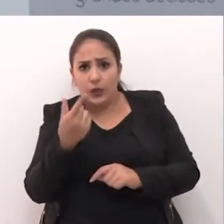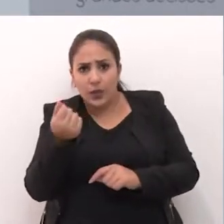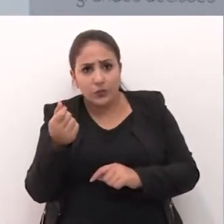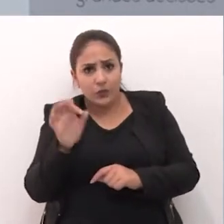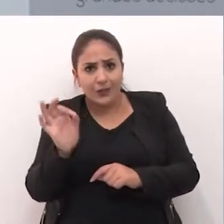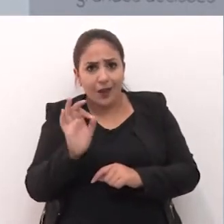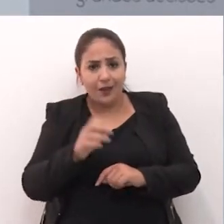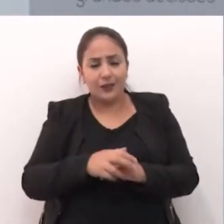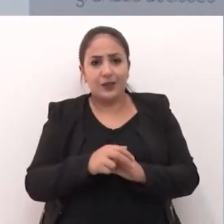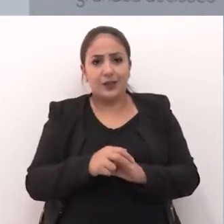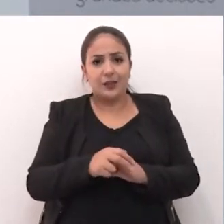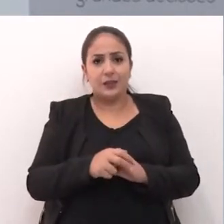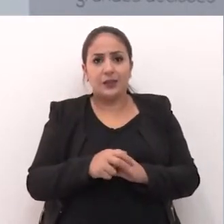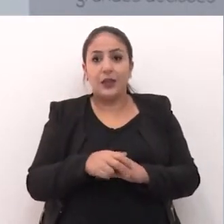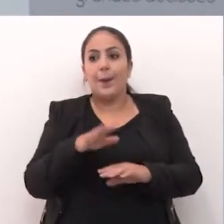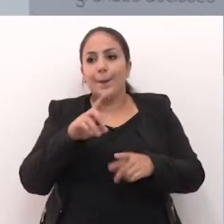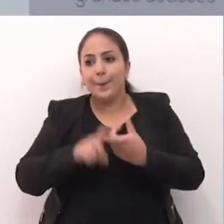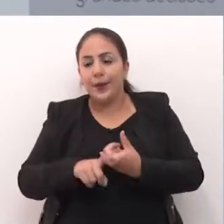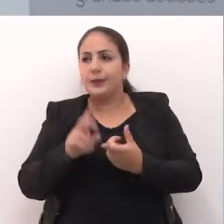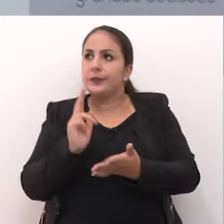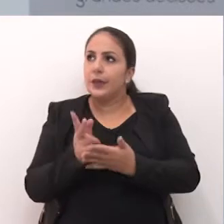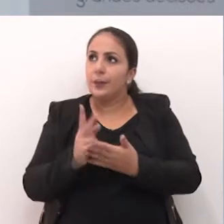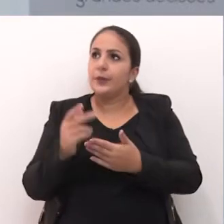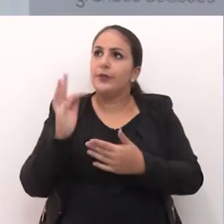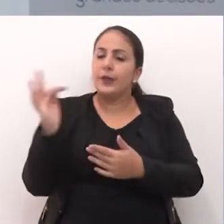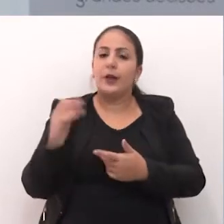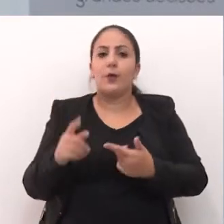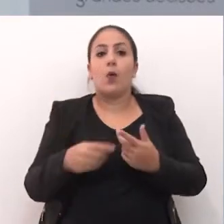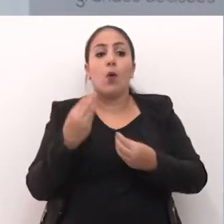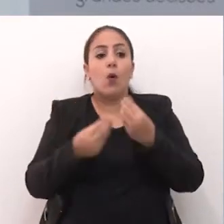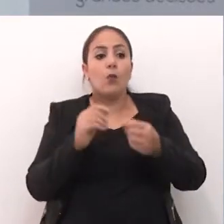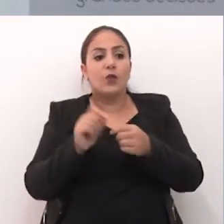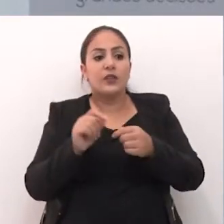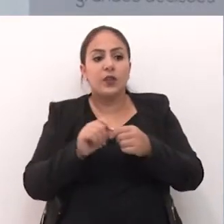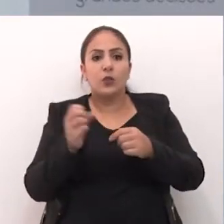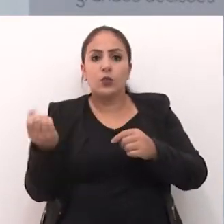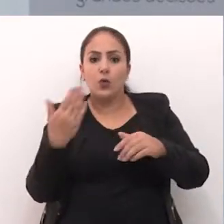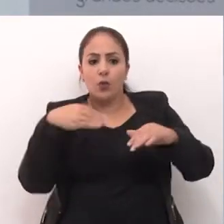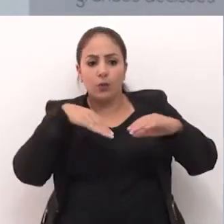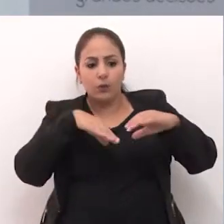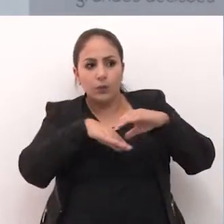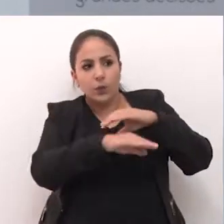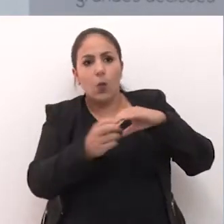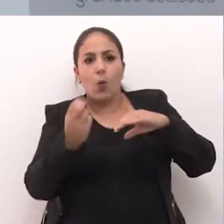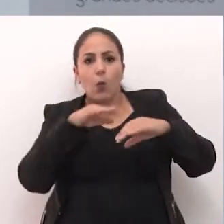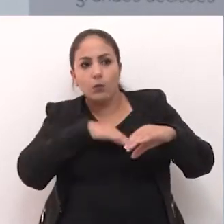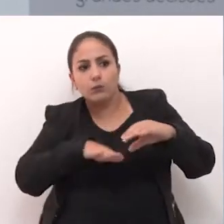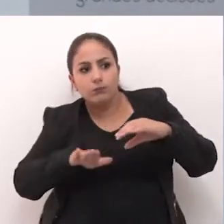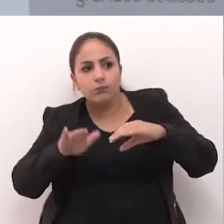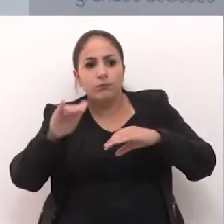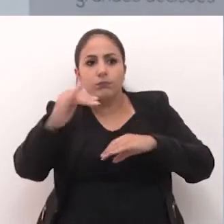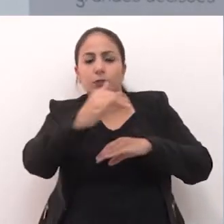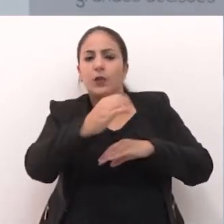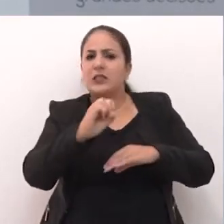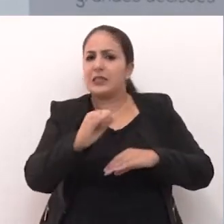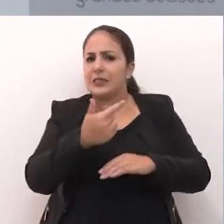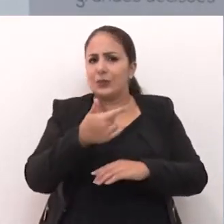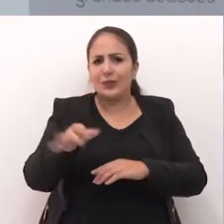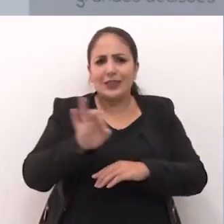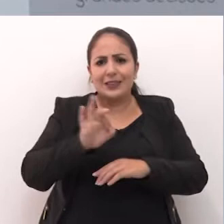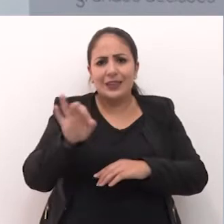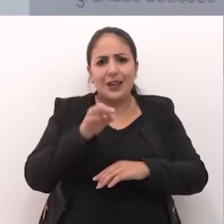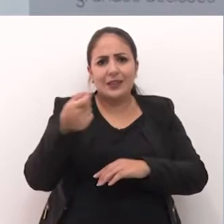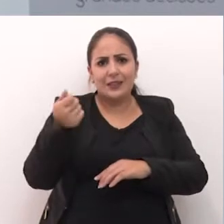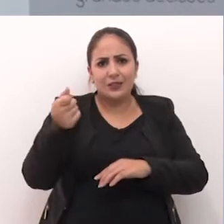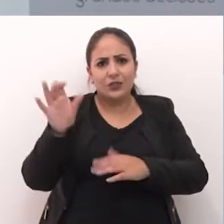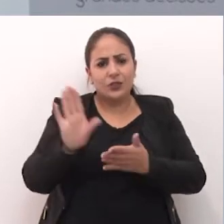federais, é o que está acontecendo no caso. Como o município irá fazer uma nova rótula, um novo túnel, se não possui recursos? Tem que depender do governo estadual. Então, sempre nós ficamos na